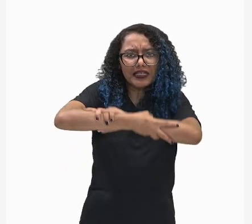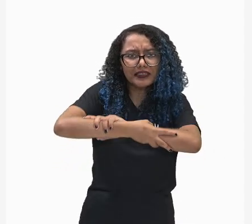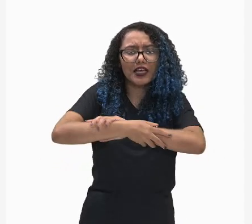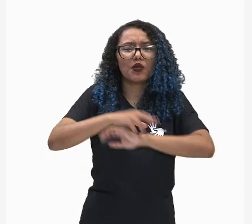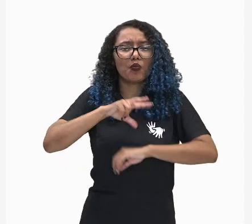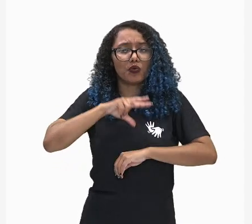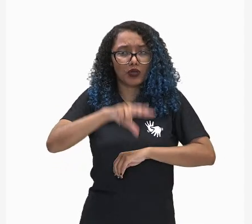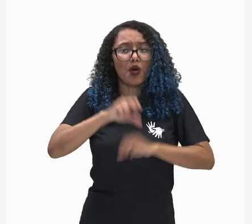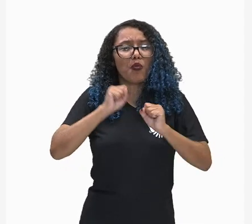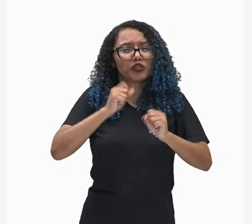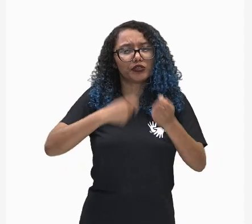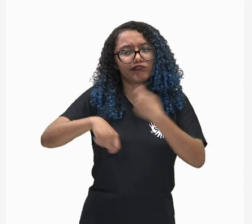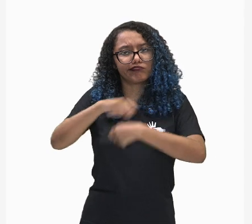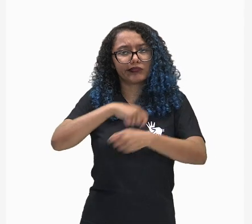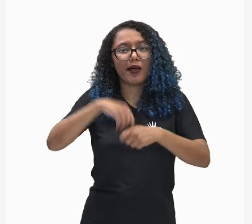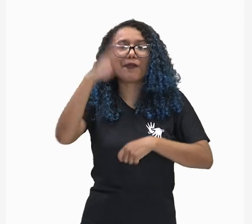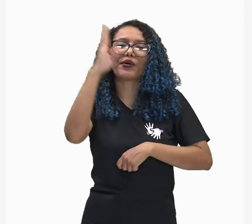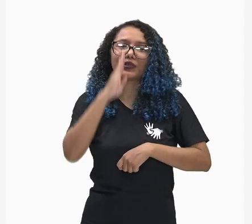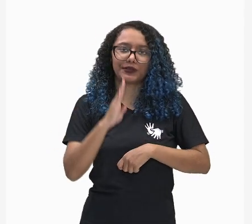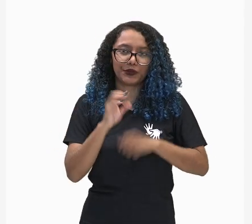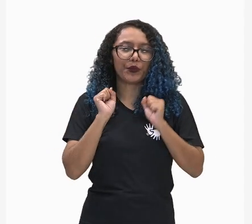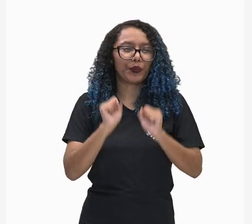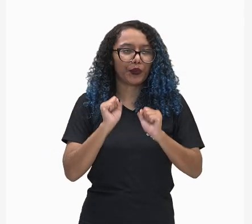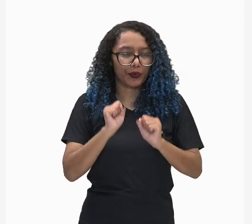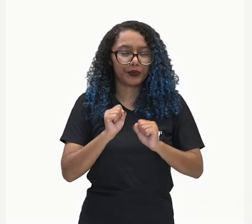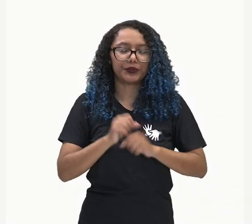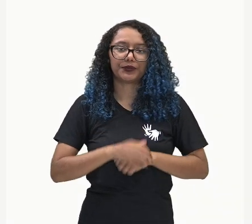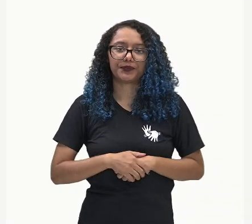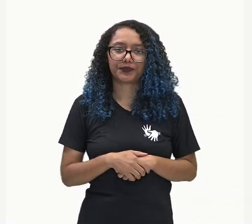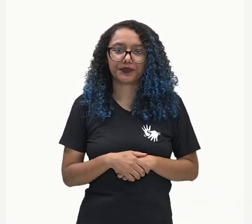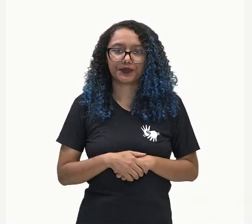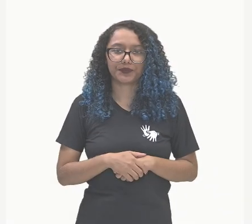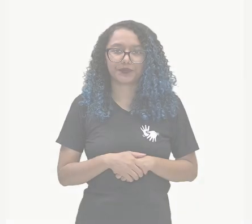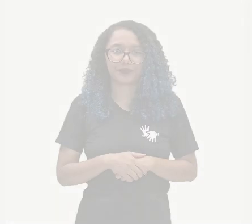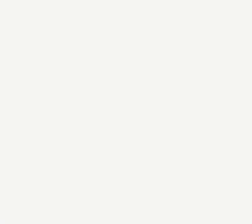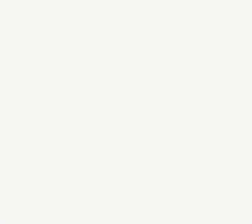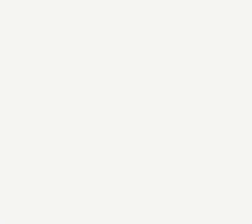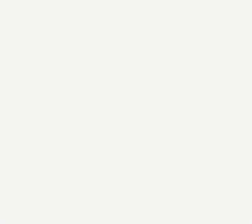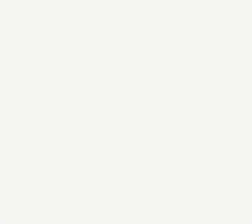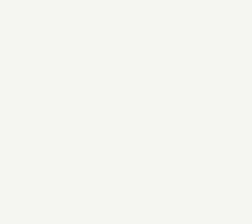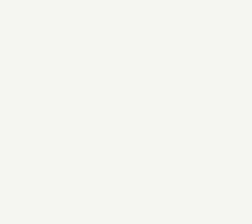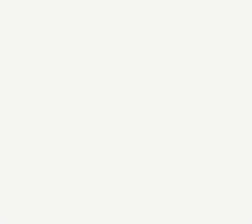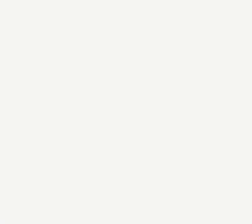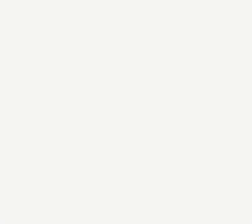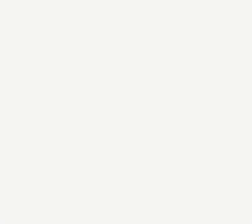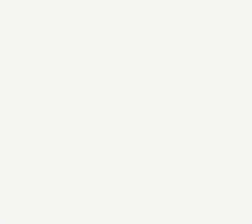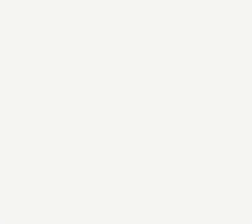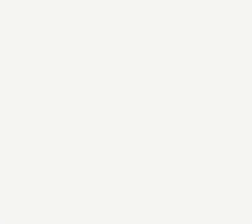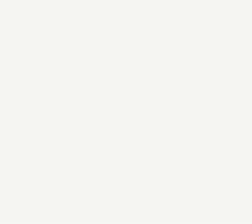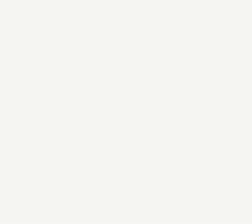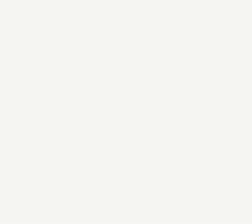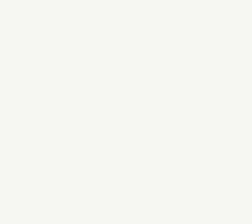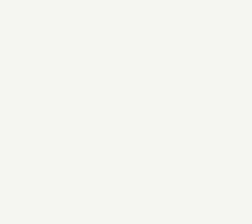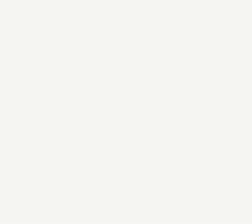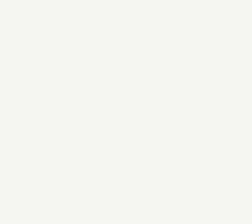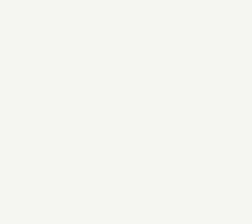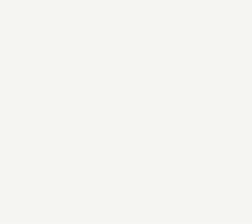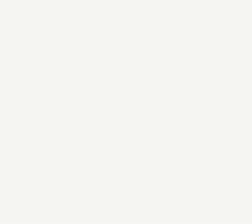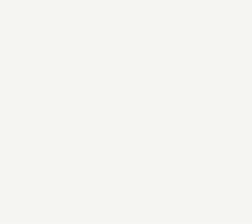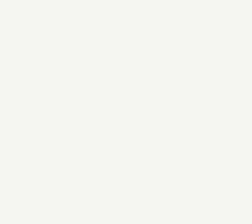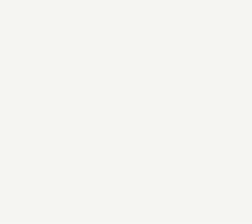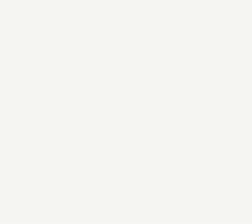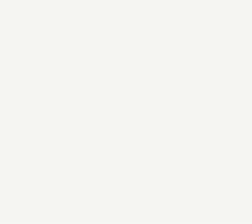comercializar com o Brasil. Gente, vamos ser francos aqui, a gente está trabalhando com franqueza. Quando o texto fala para a gente todas